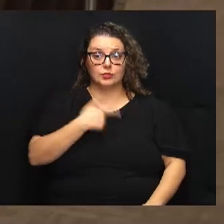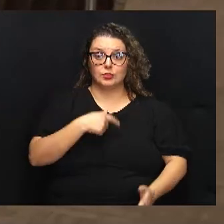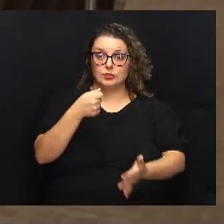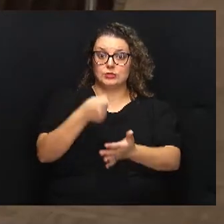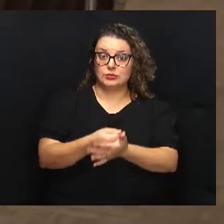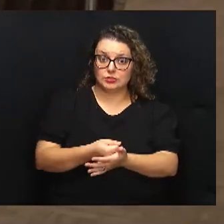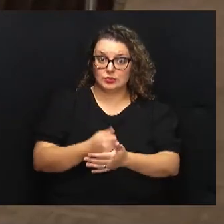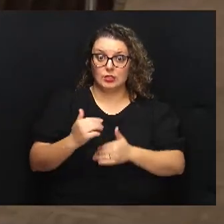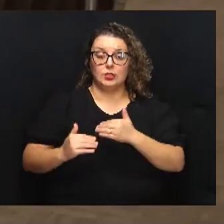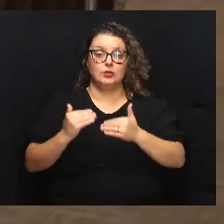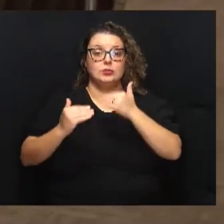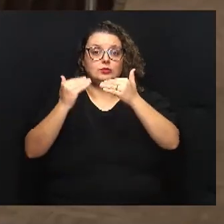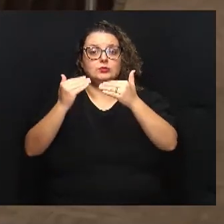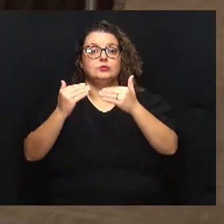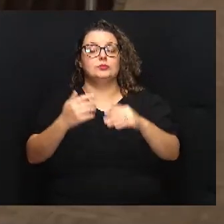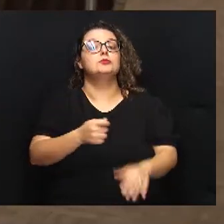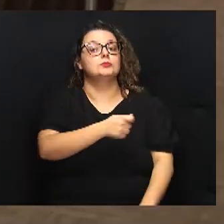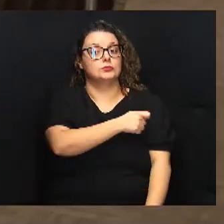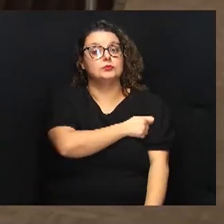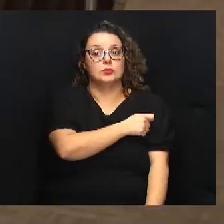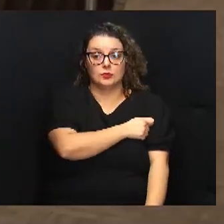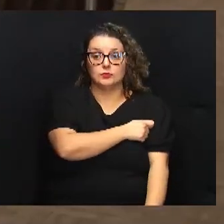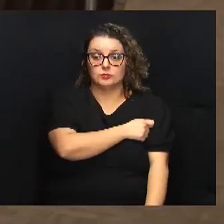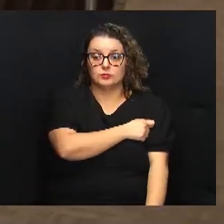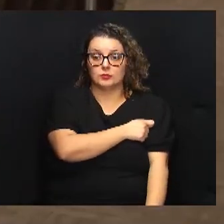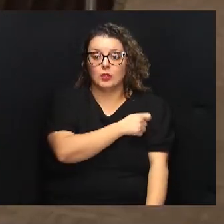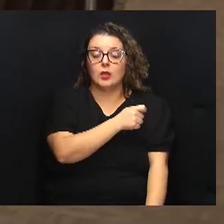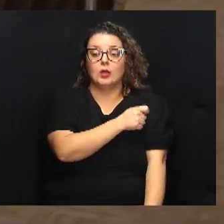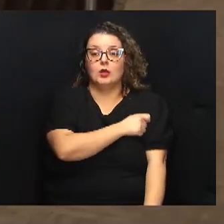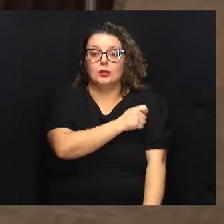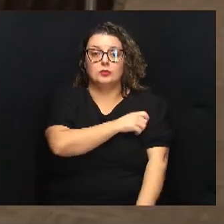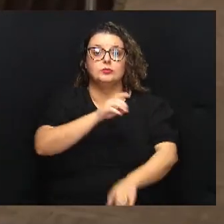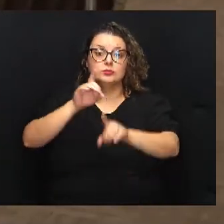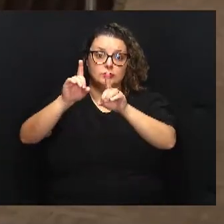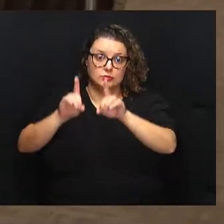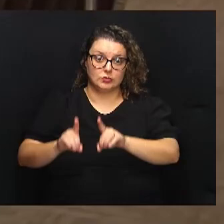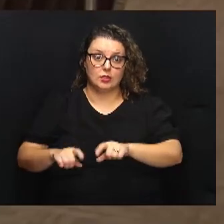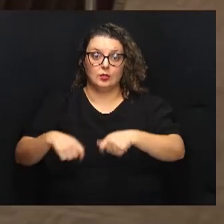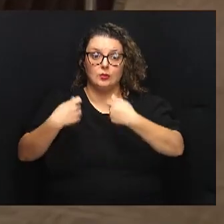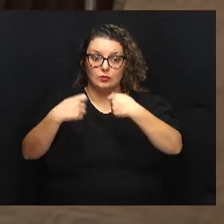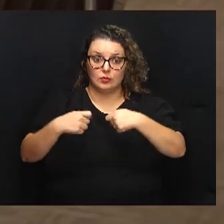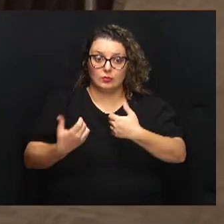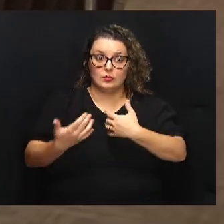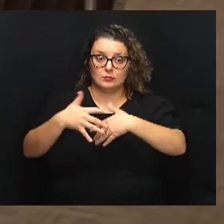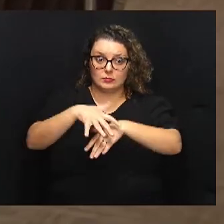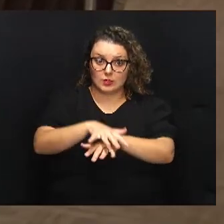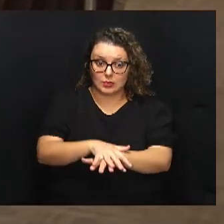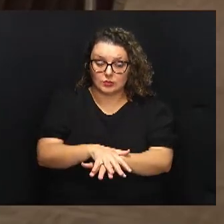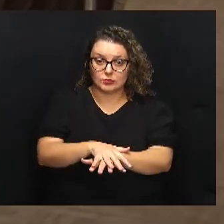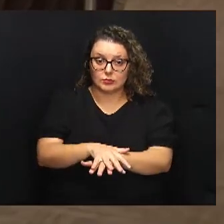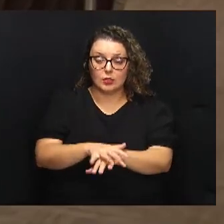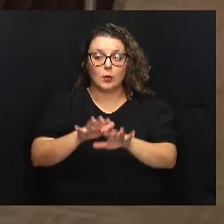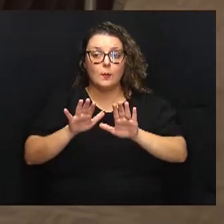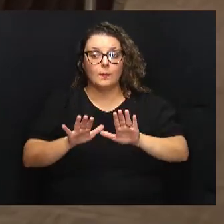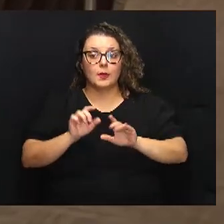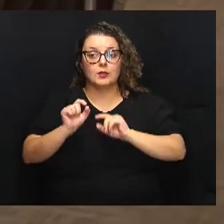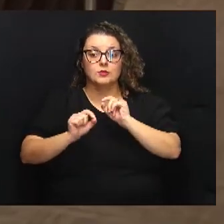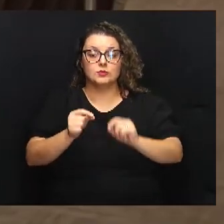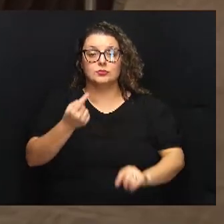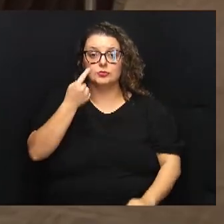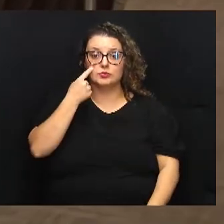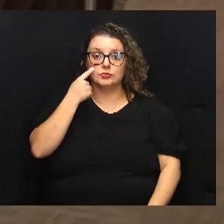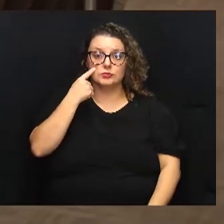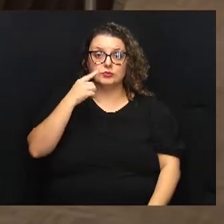garantir o desenvolvimento desses alunos com deficiência, eles precisam ser incluídos. Mas o que a gente vê no município